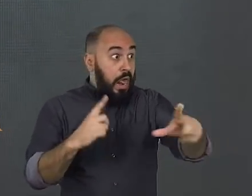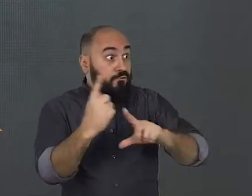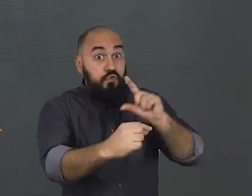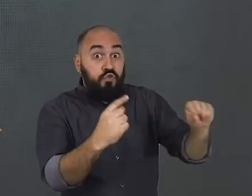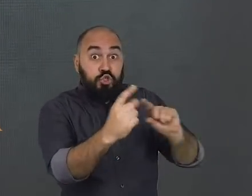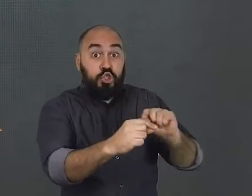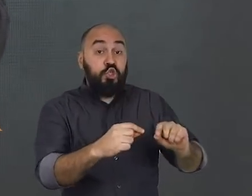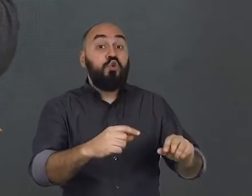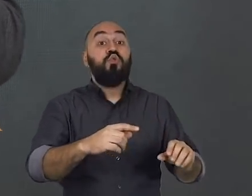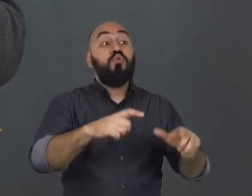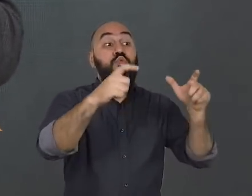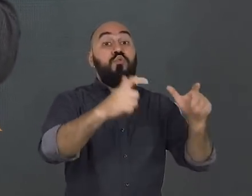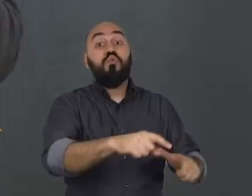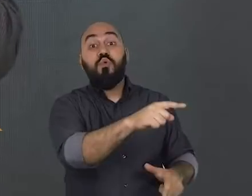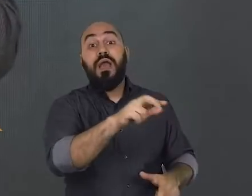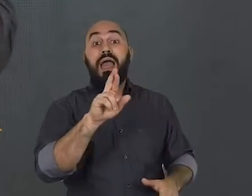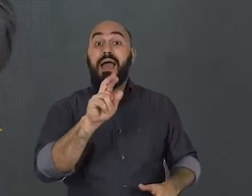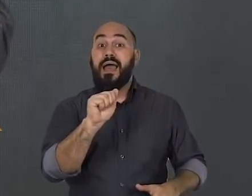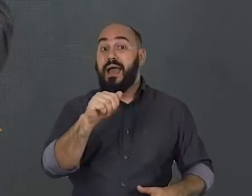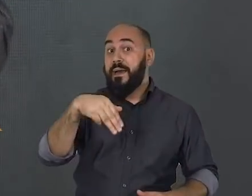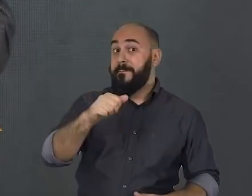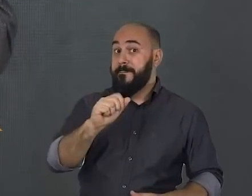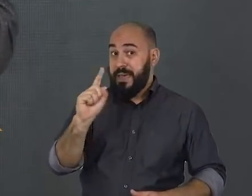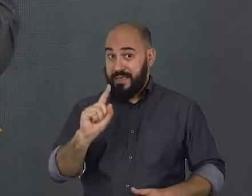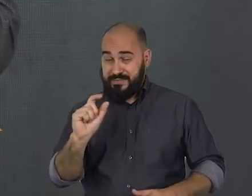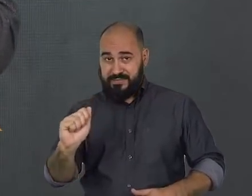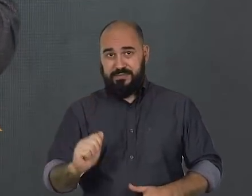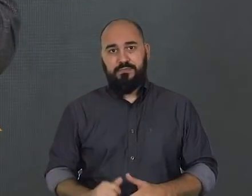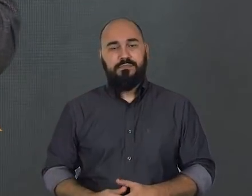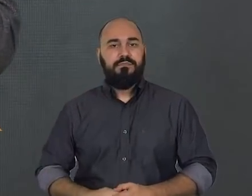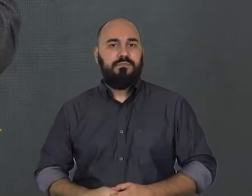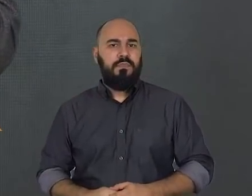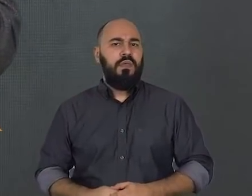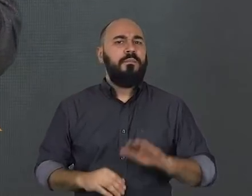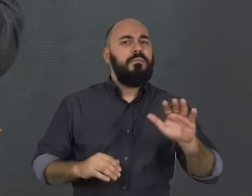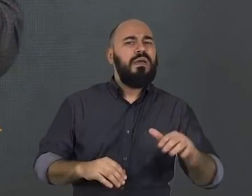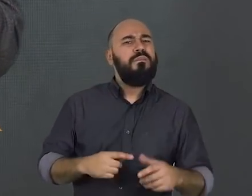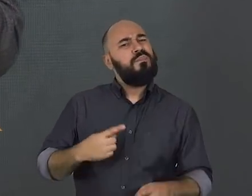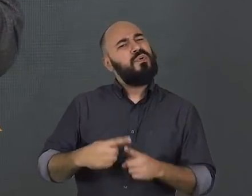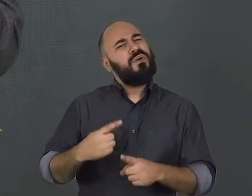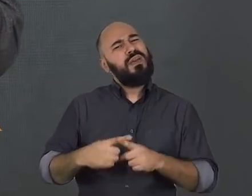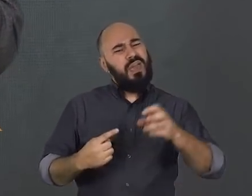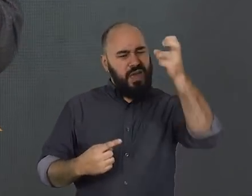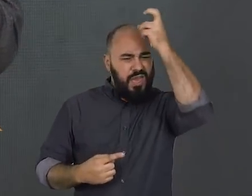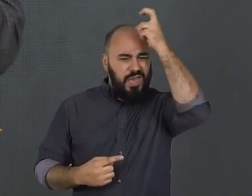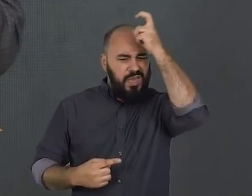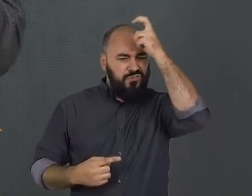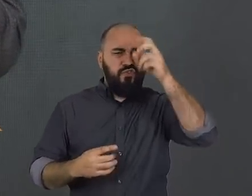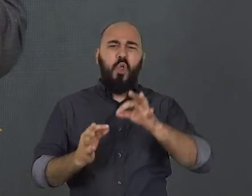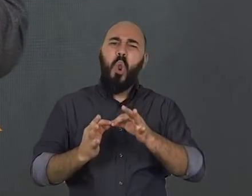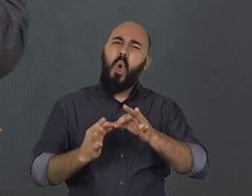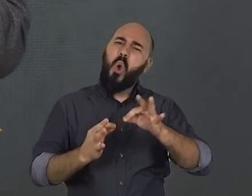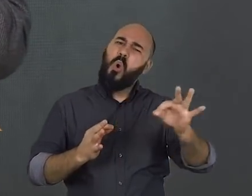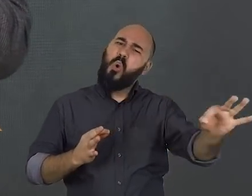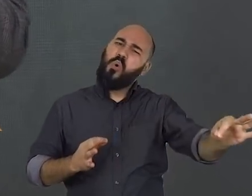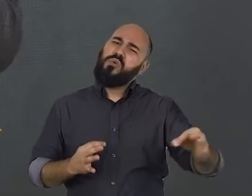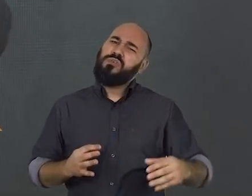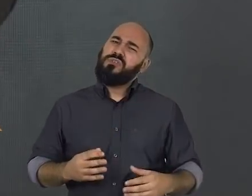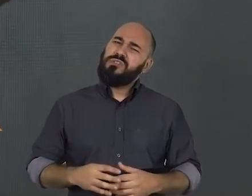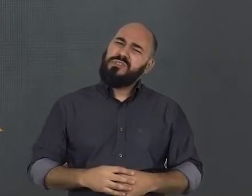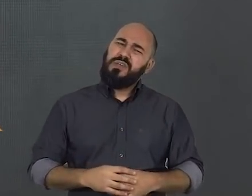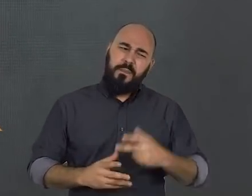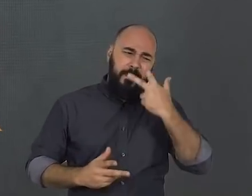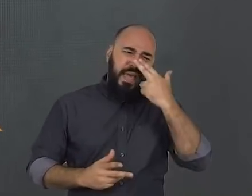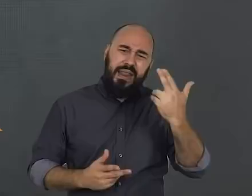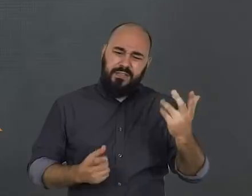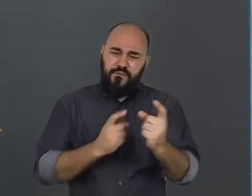Hamat. Agora você pode estar se perguntando, por que o exército egípcio estaria tão longe das terras faraônicas?